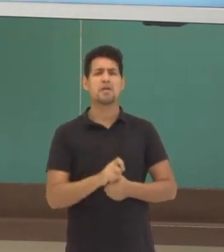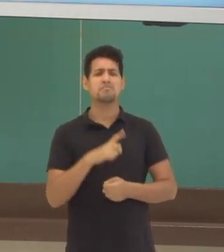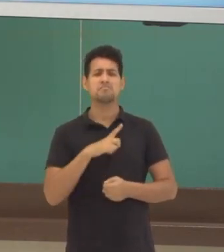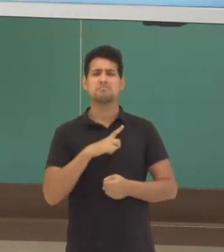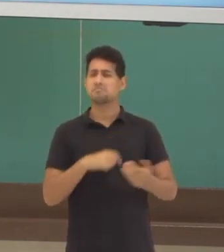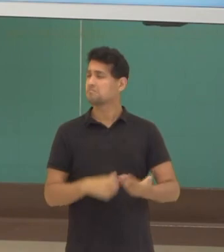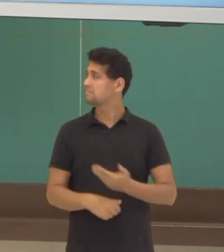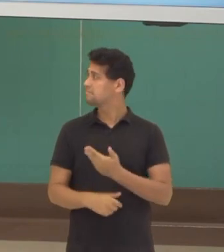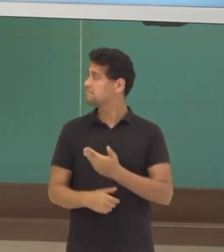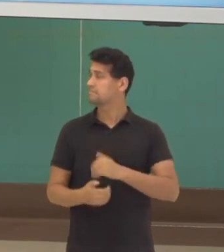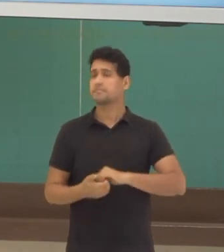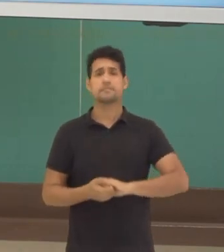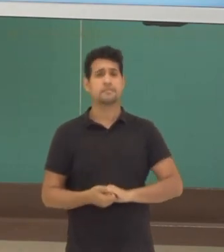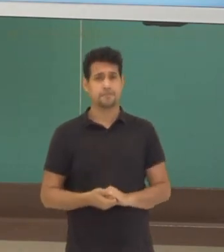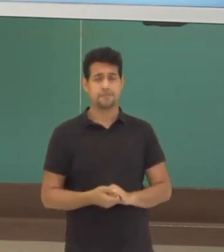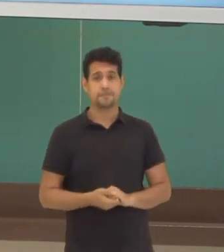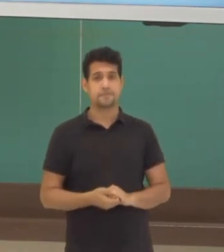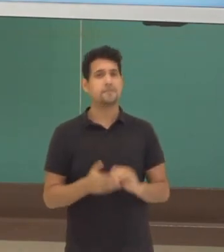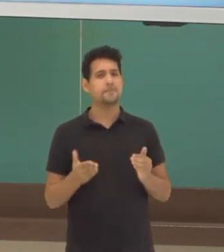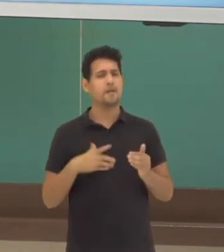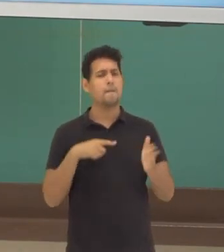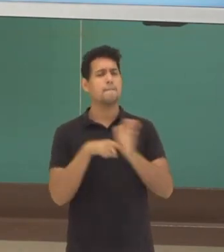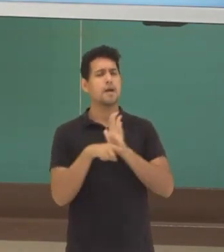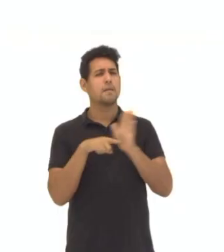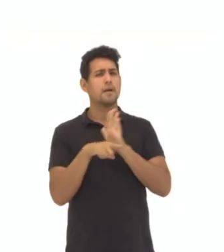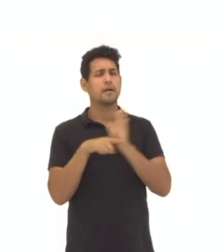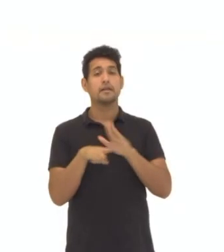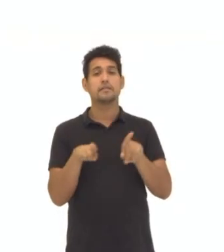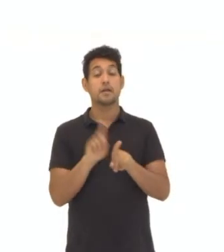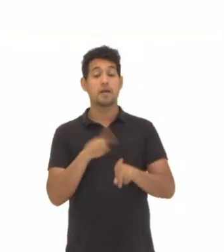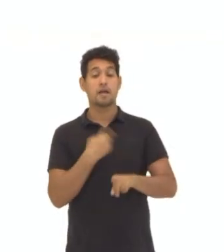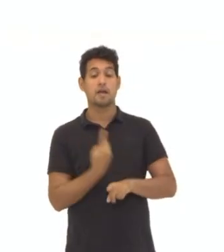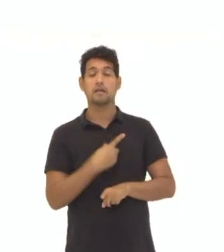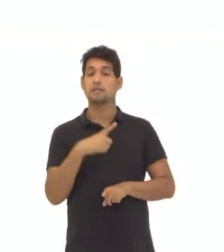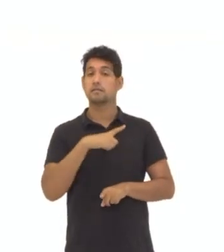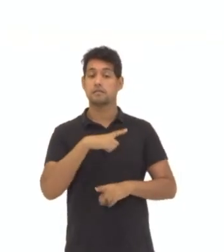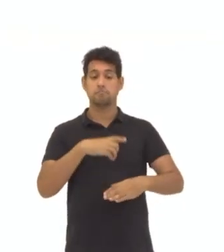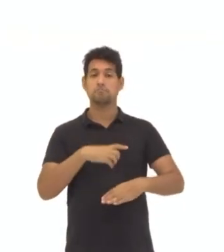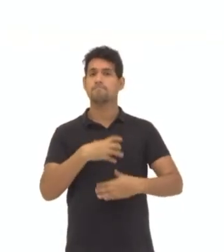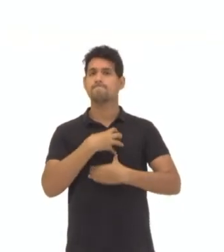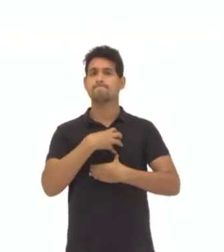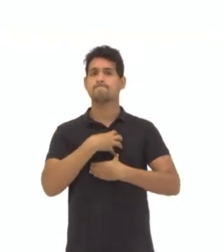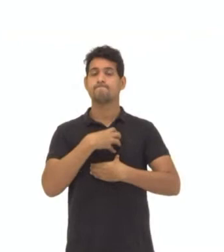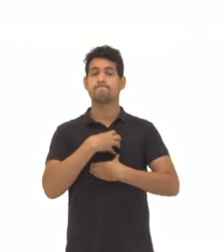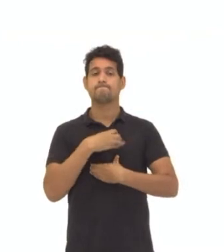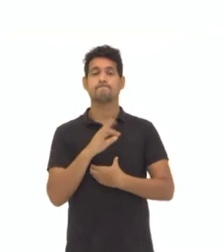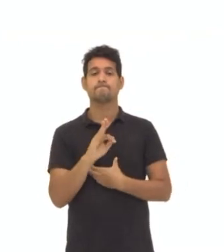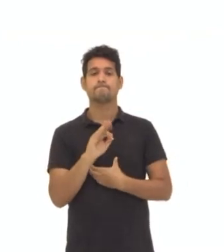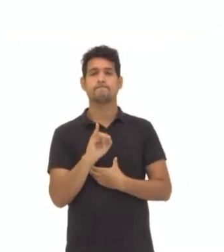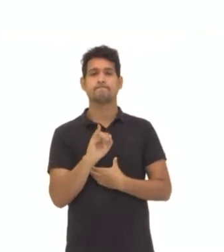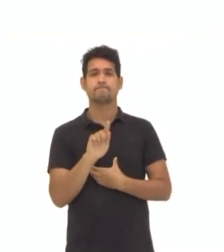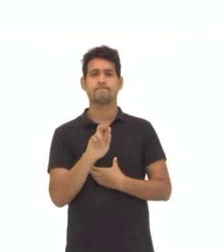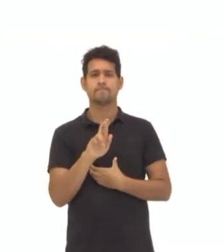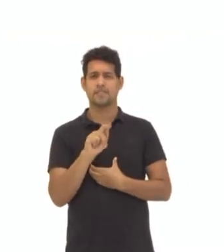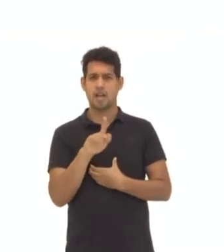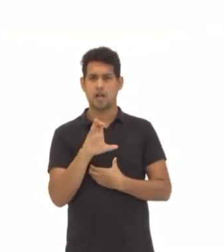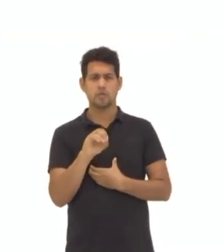seja, né? Então muitas vezes os dados estão explícitos, ou seja, eu vou lá, procuro